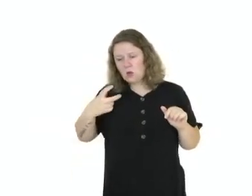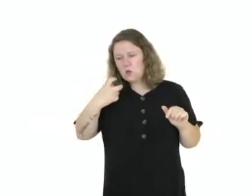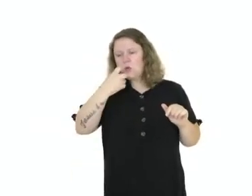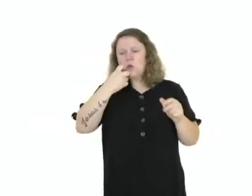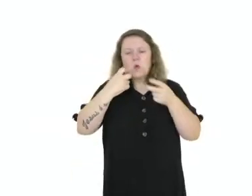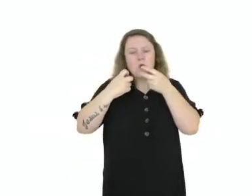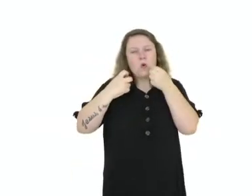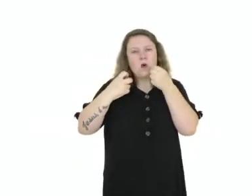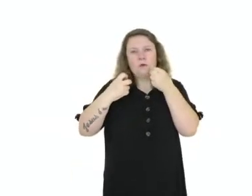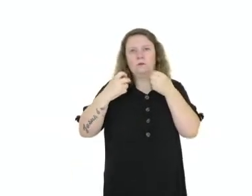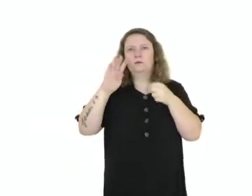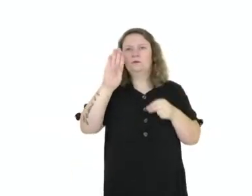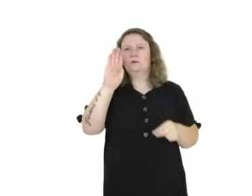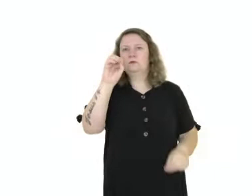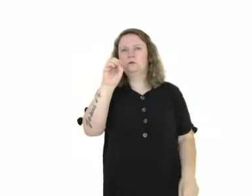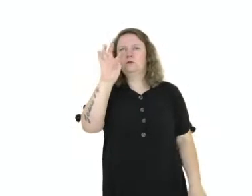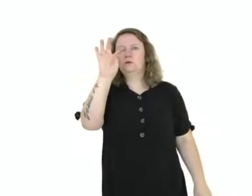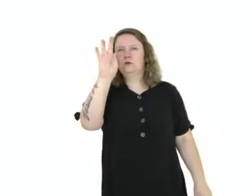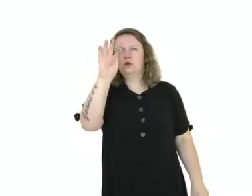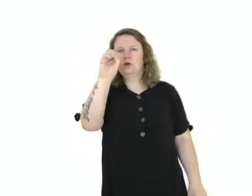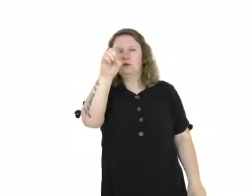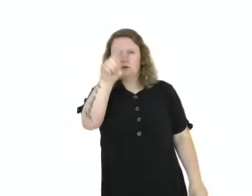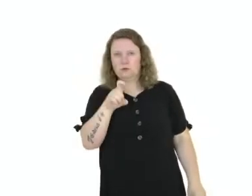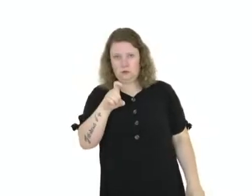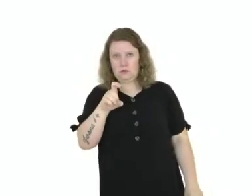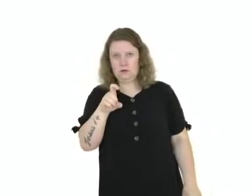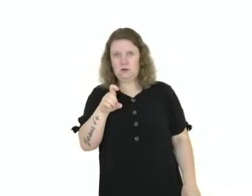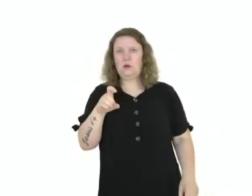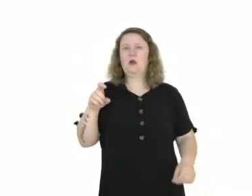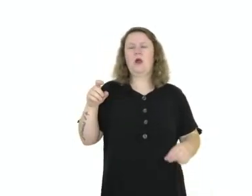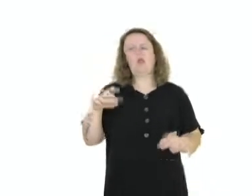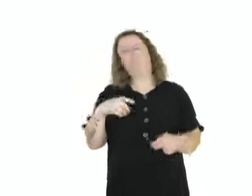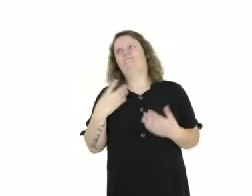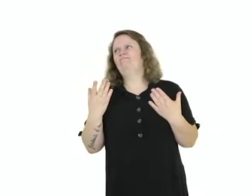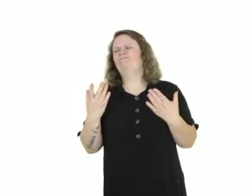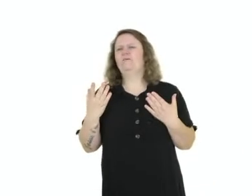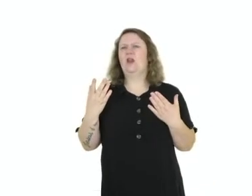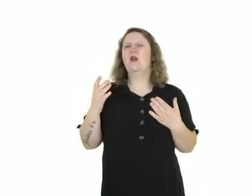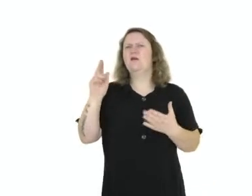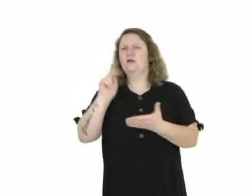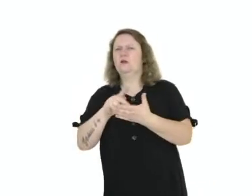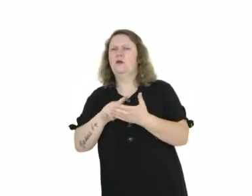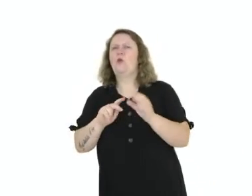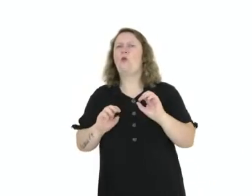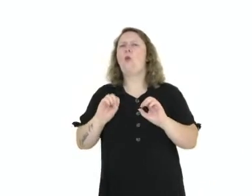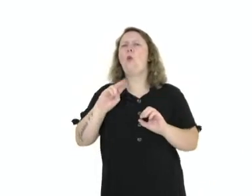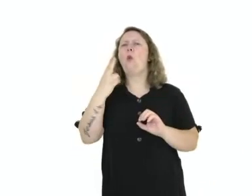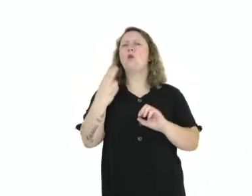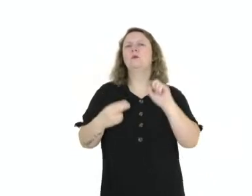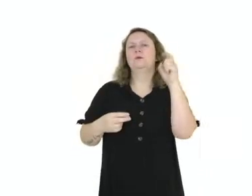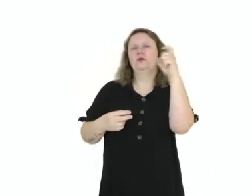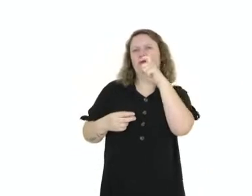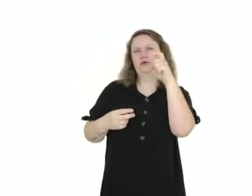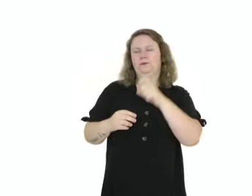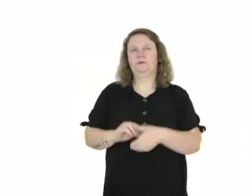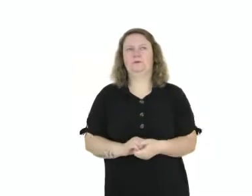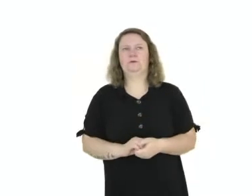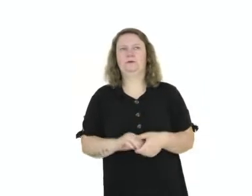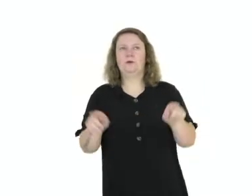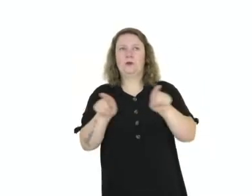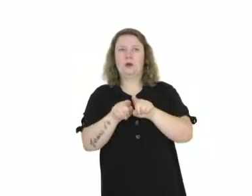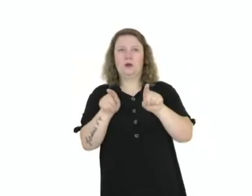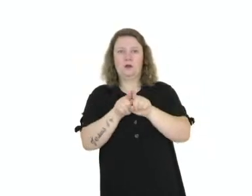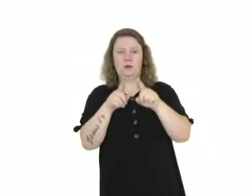Estados Unidos, e estão tentando tirar suas próprias conclusões pelos vídeos. Uma do cientista Stephen